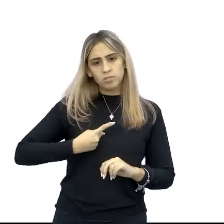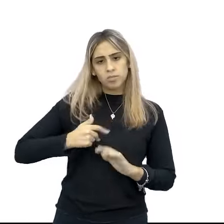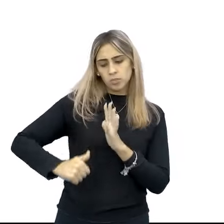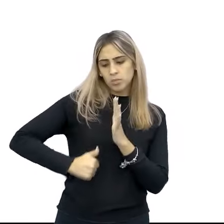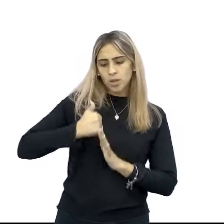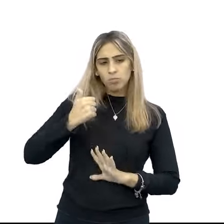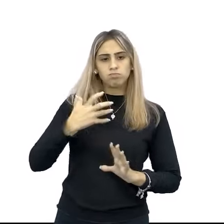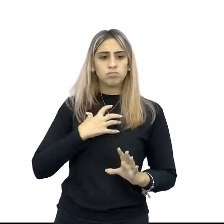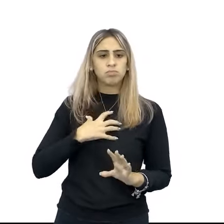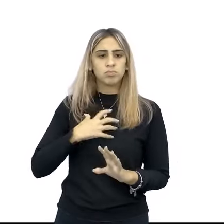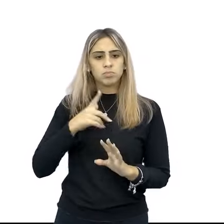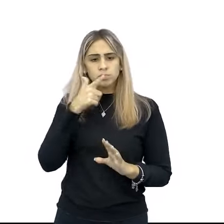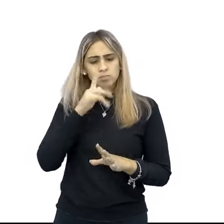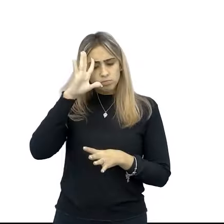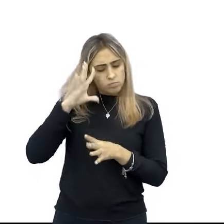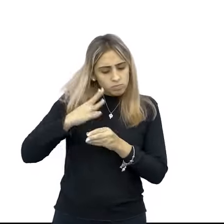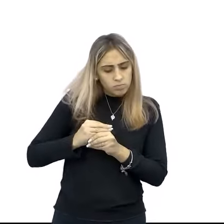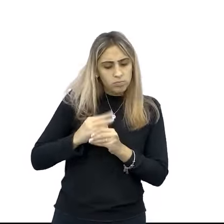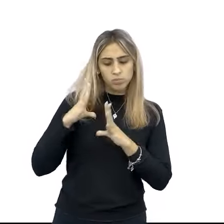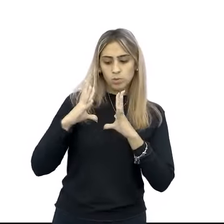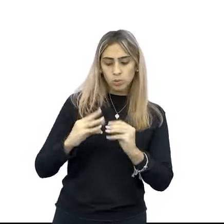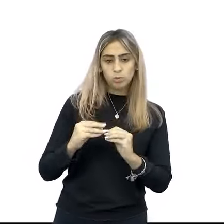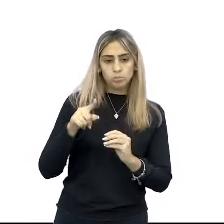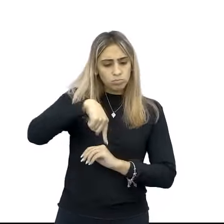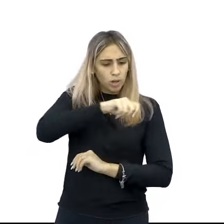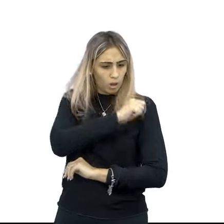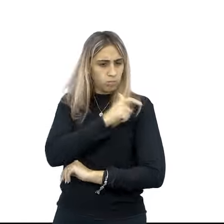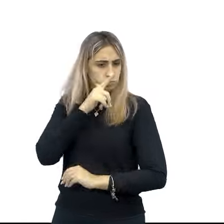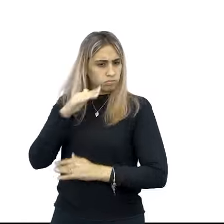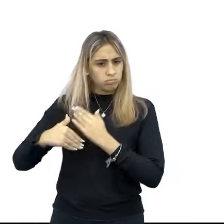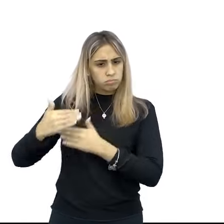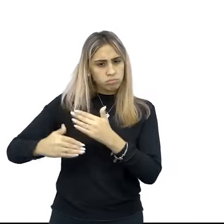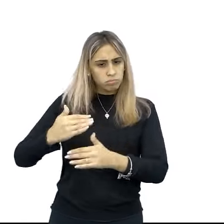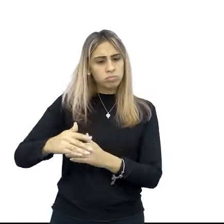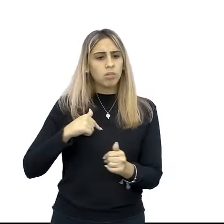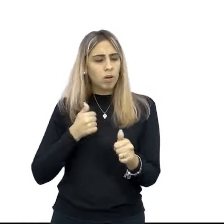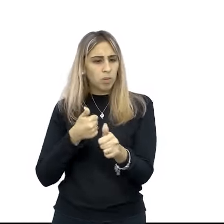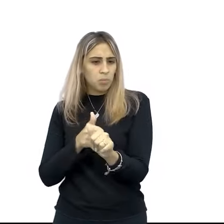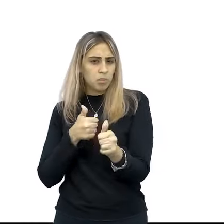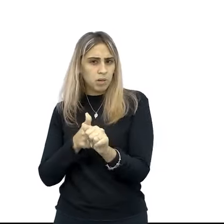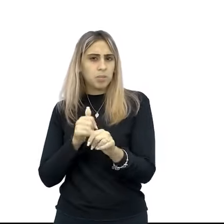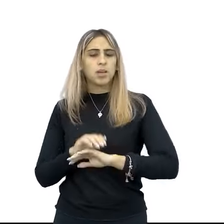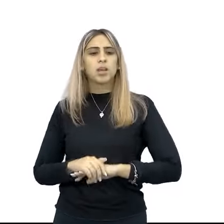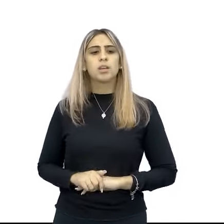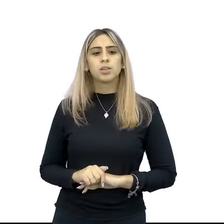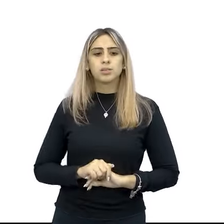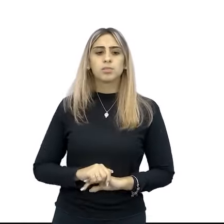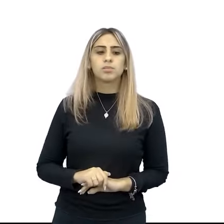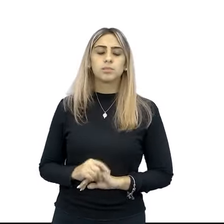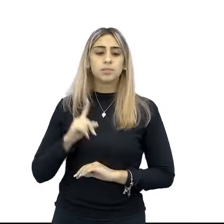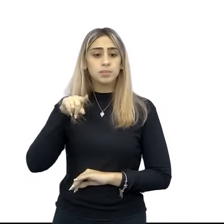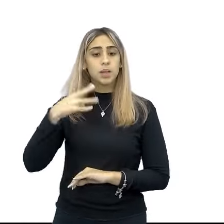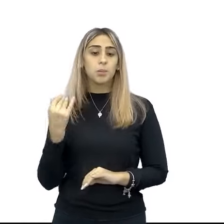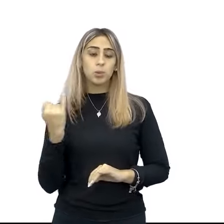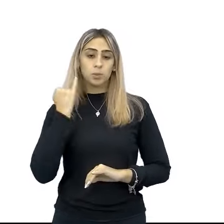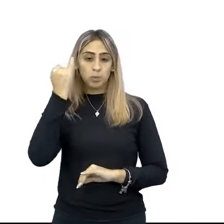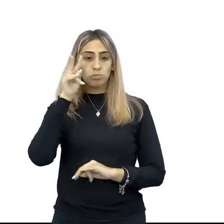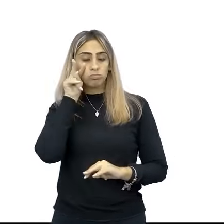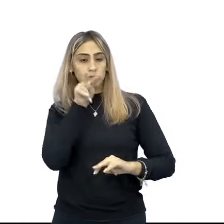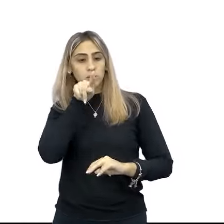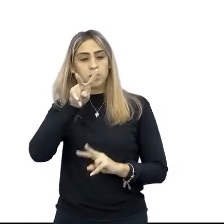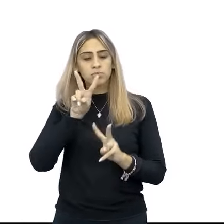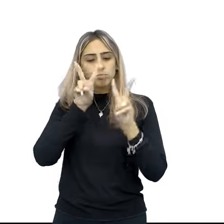autonomia, conseguiram compreender quais grupos precisaram de maior acompanhamento. Então, é muito importante olhar para